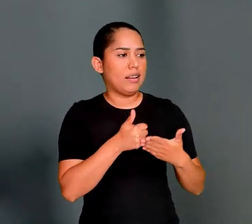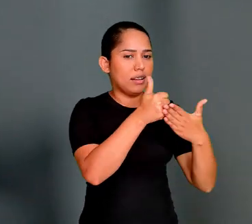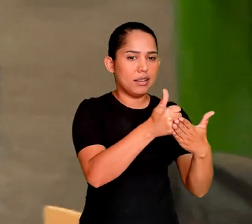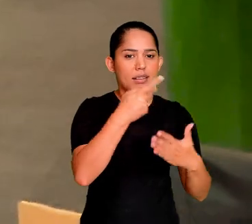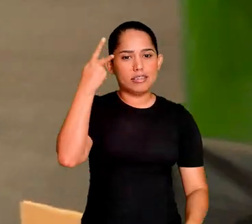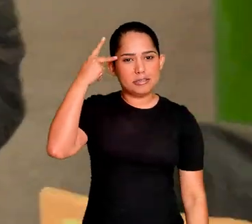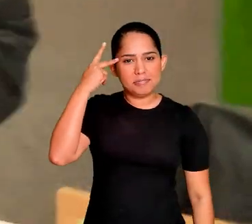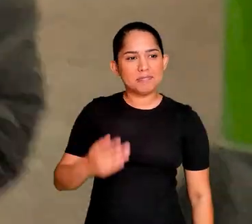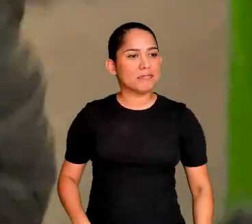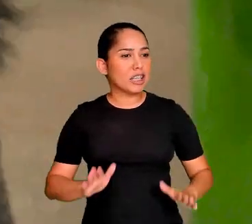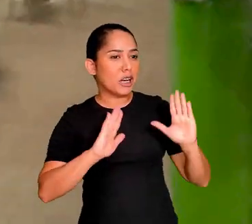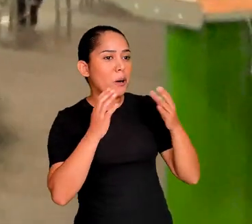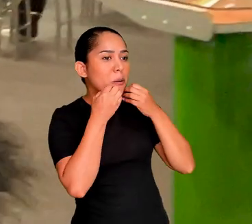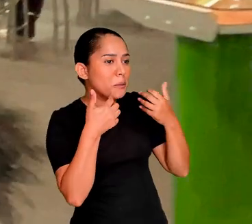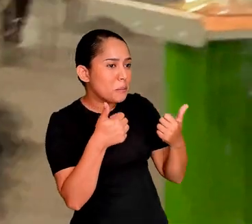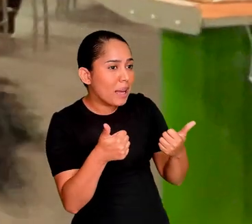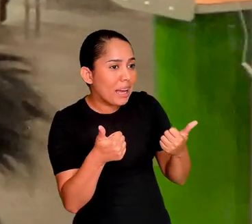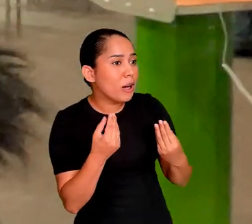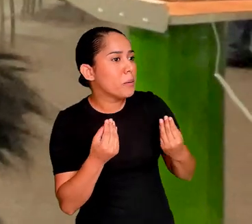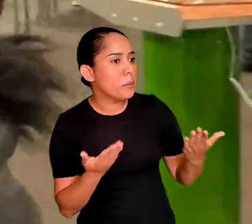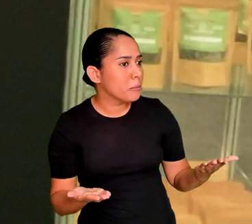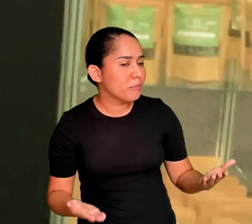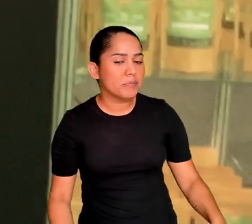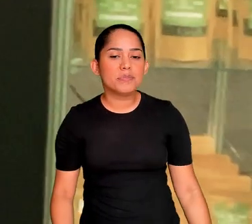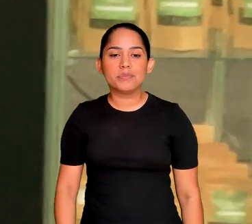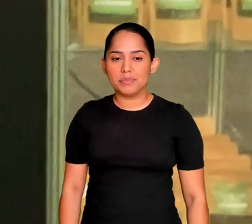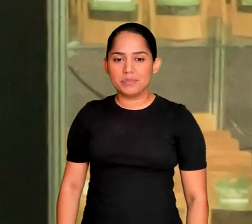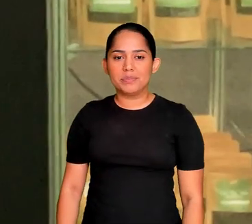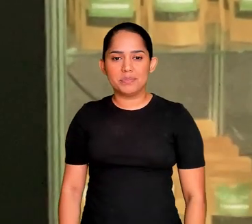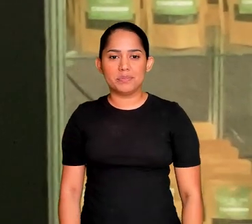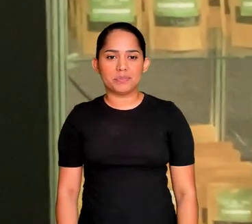Paulo. Oi, tudo bem? Tá?